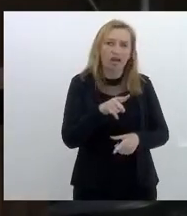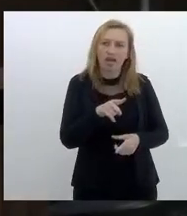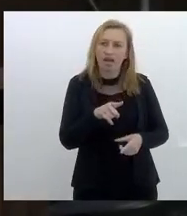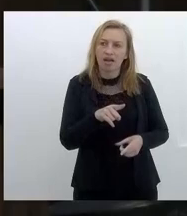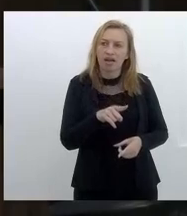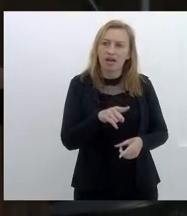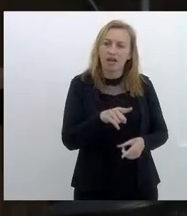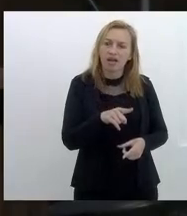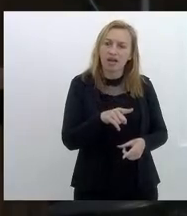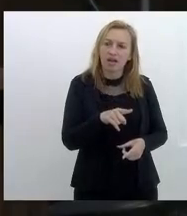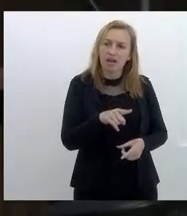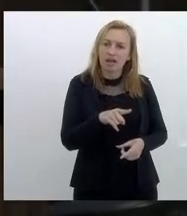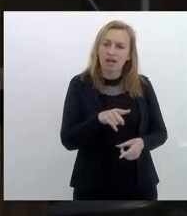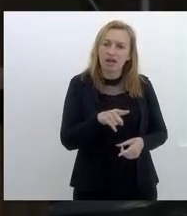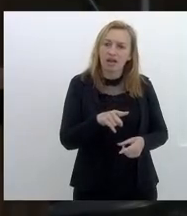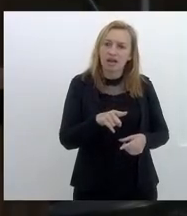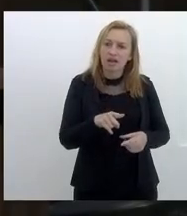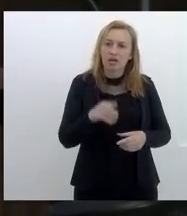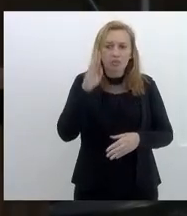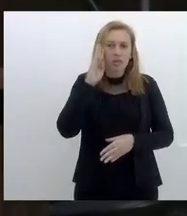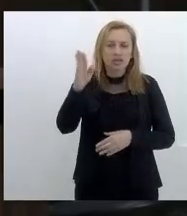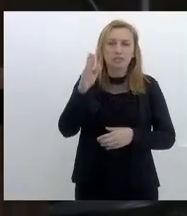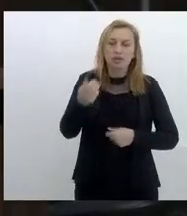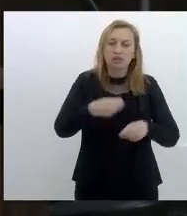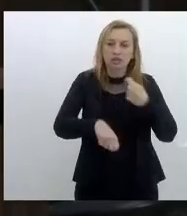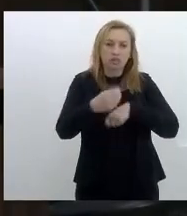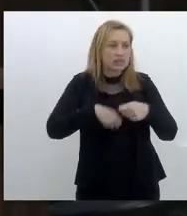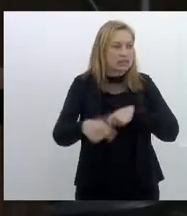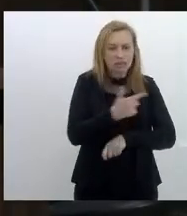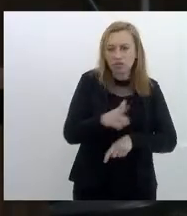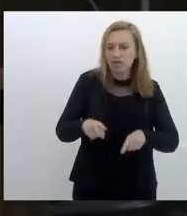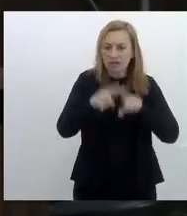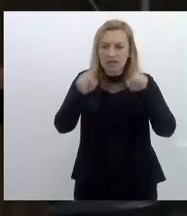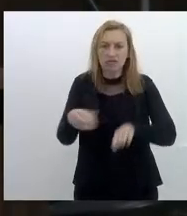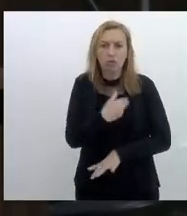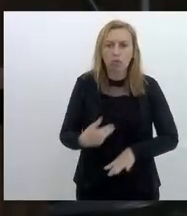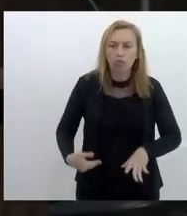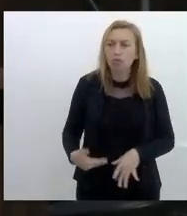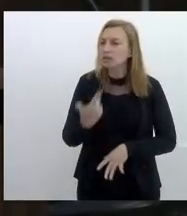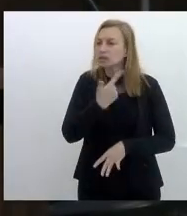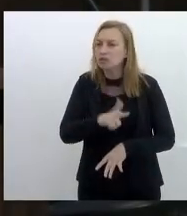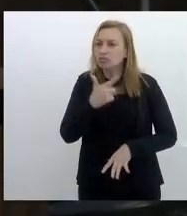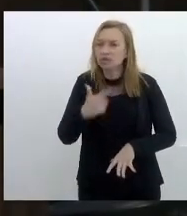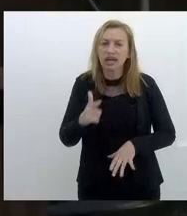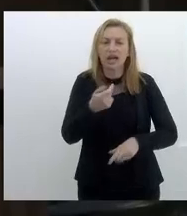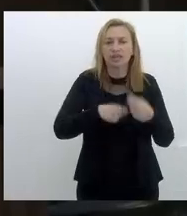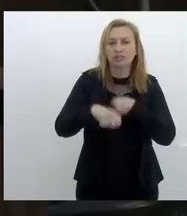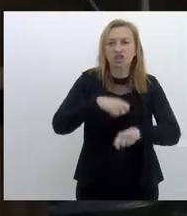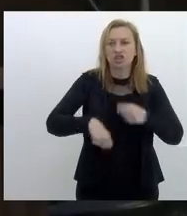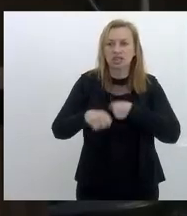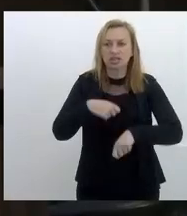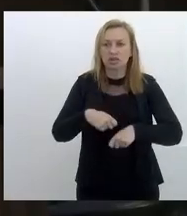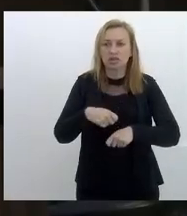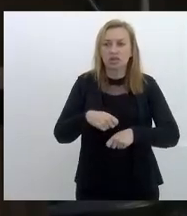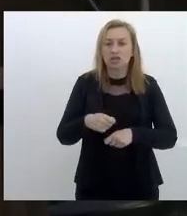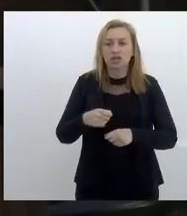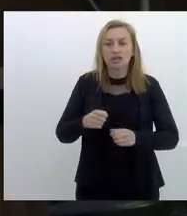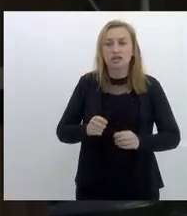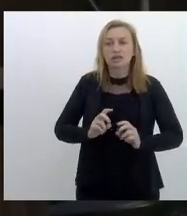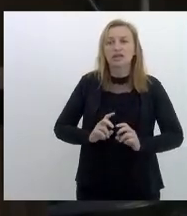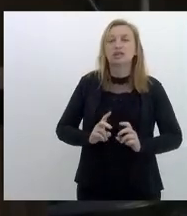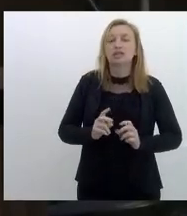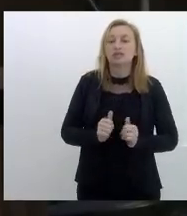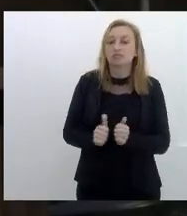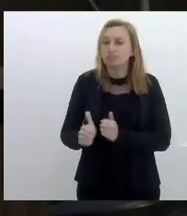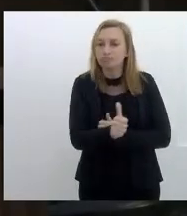alma exatamente da administração se não tiver Servidor Público não tem administração que vai para frente